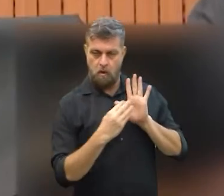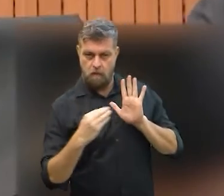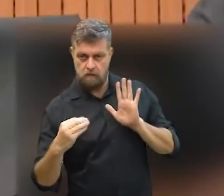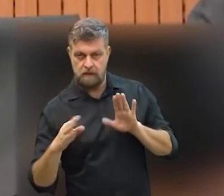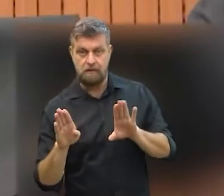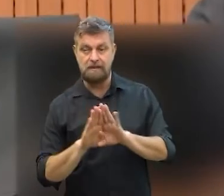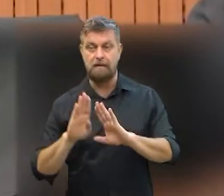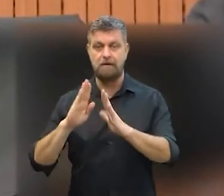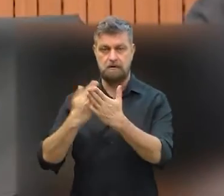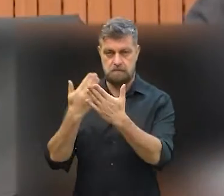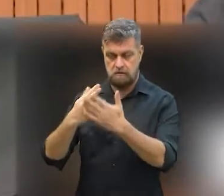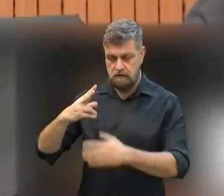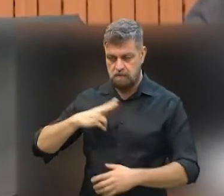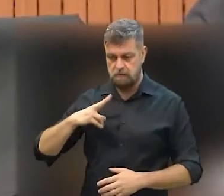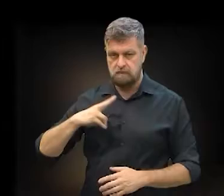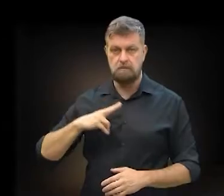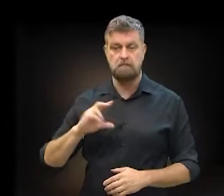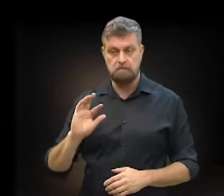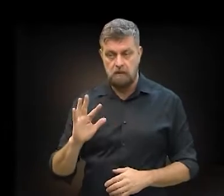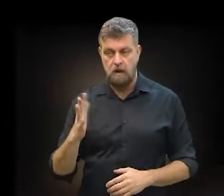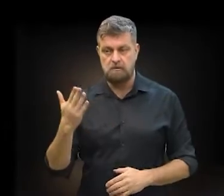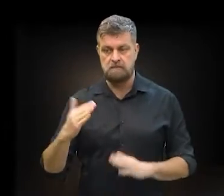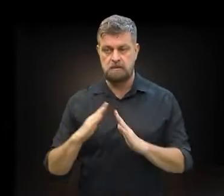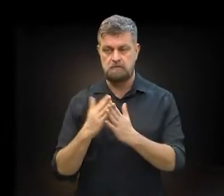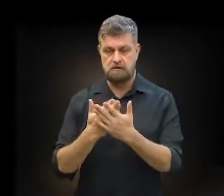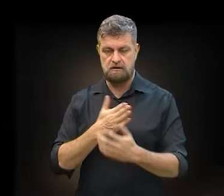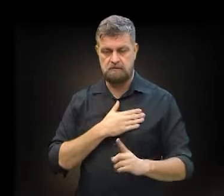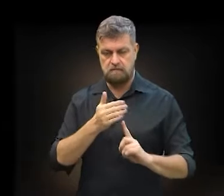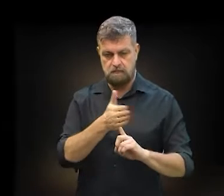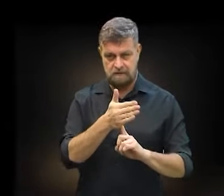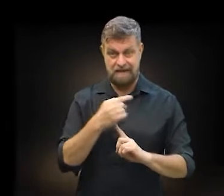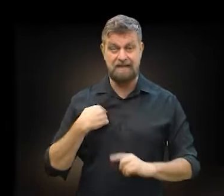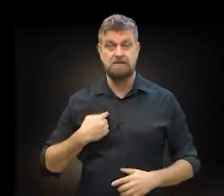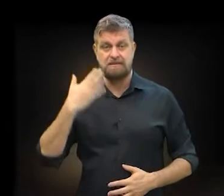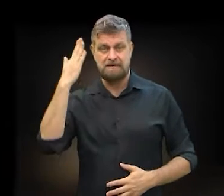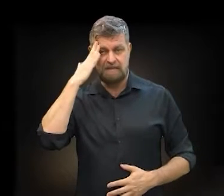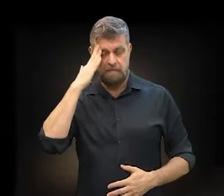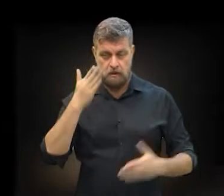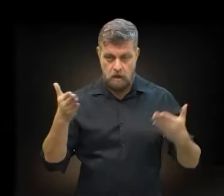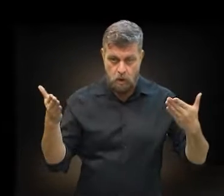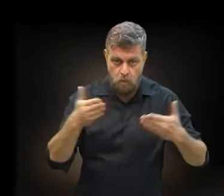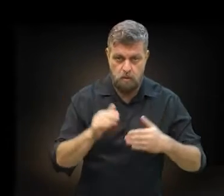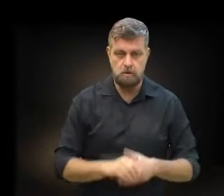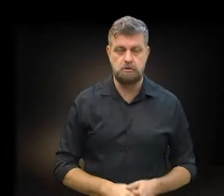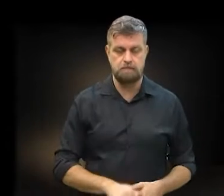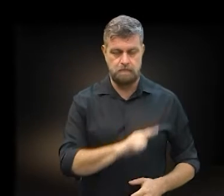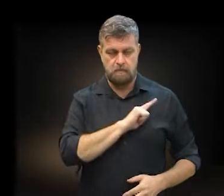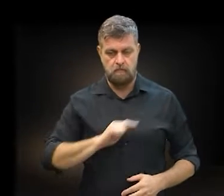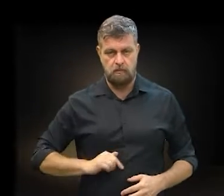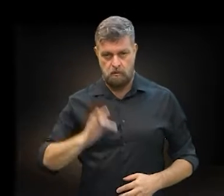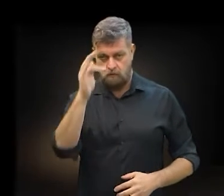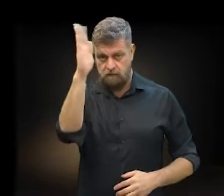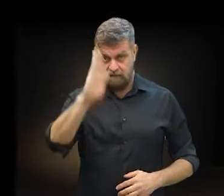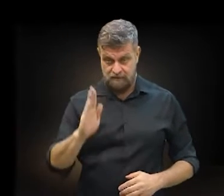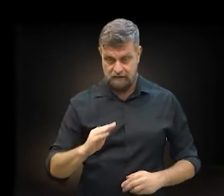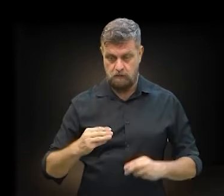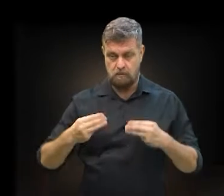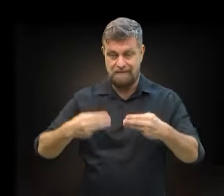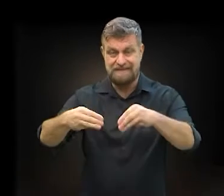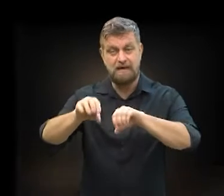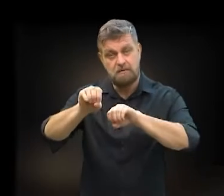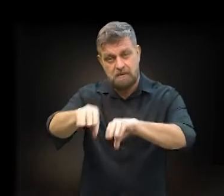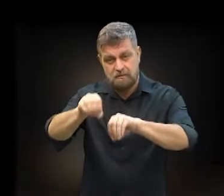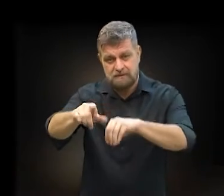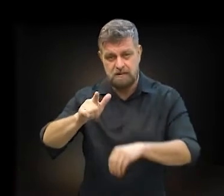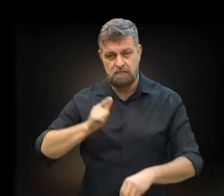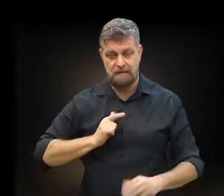para que fosse implementado também em escolas particulares. A gente sabe que o modelo que é hoje o PECIM é do Ministério da